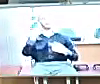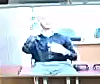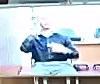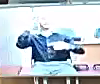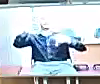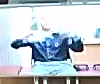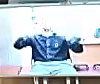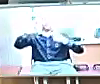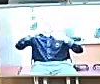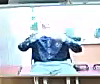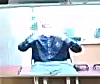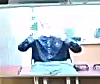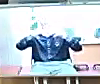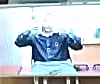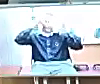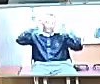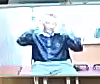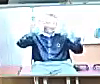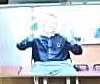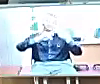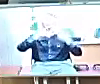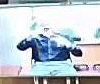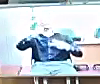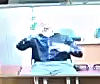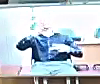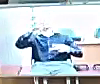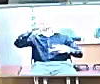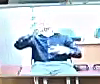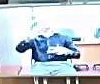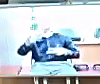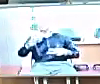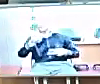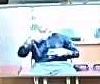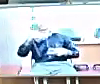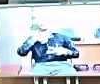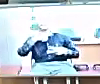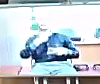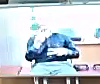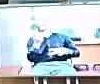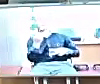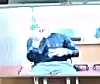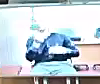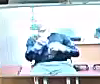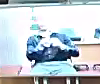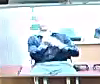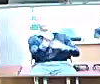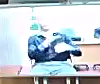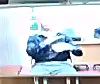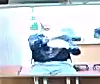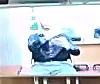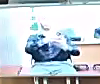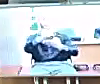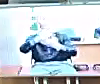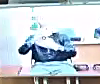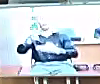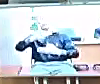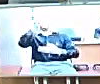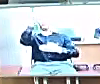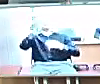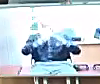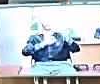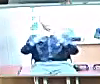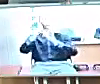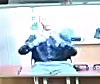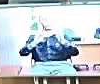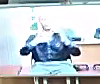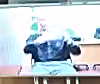da secretaria de fazenda com o bdmg que fornece linhas de financiamento é a melhoria dos processos de licenciamento